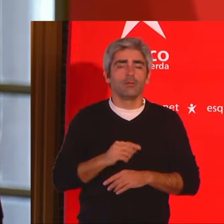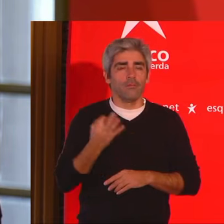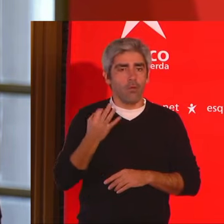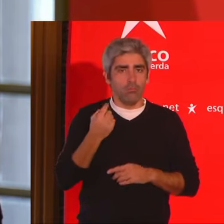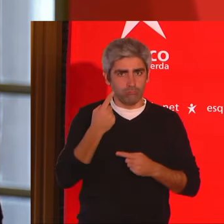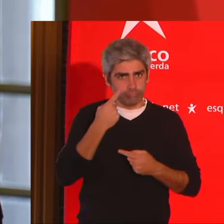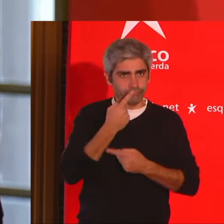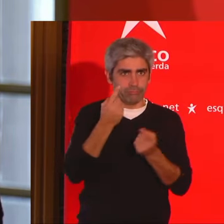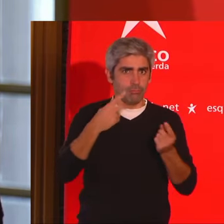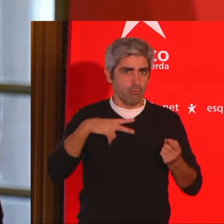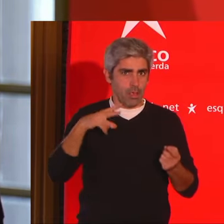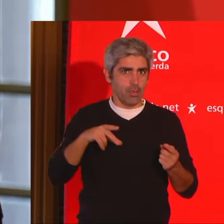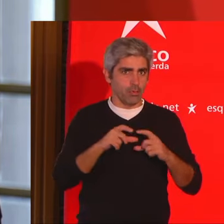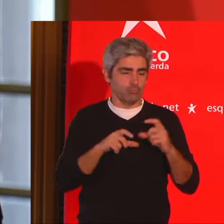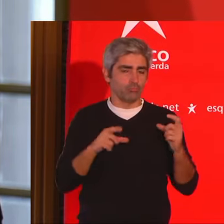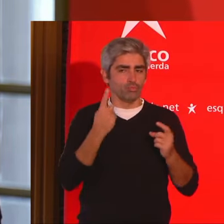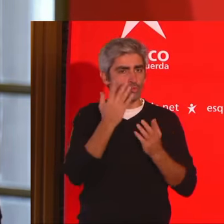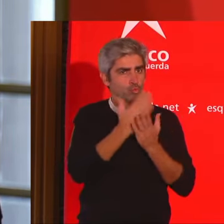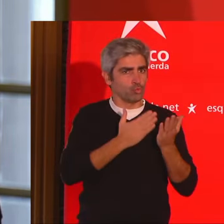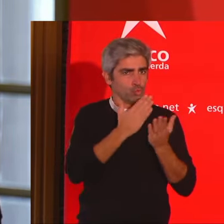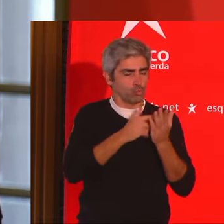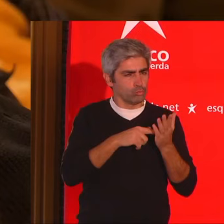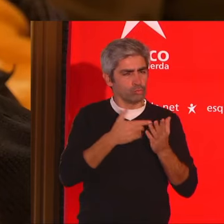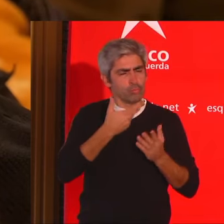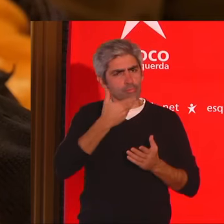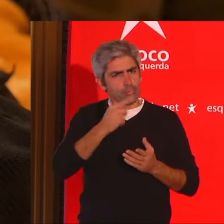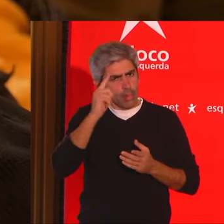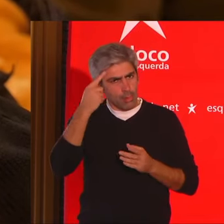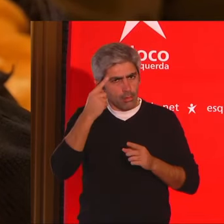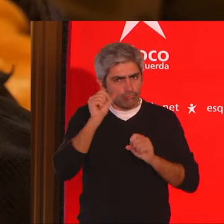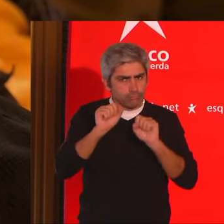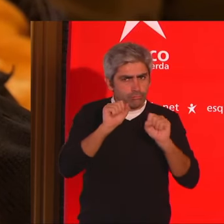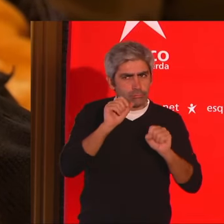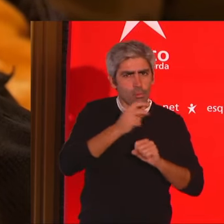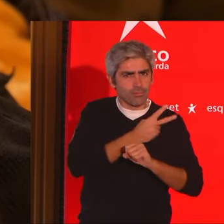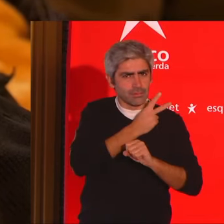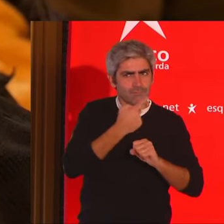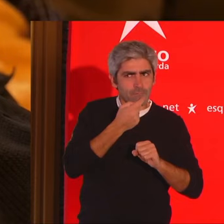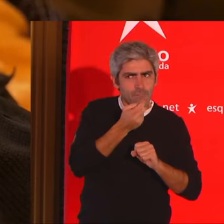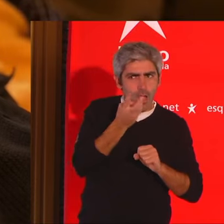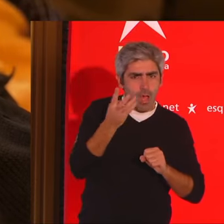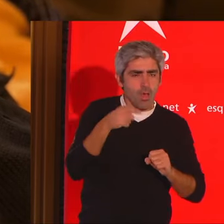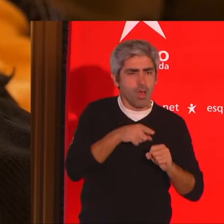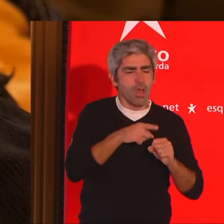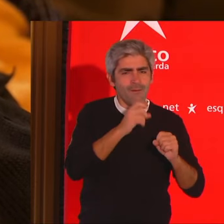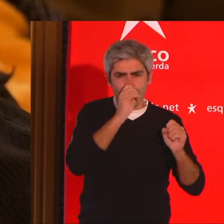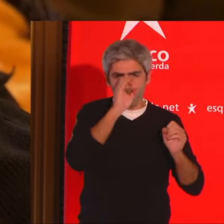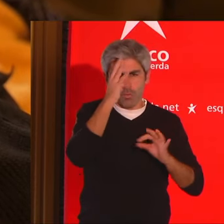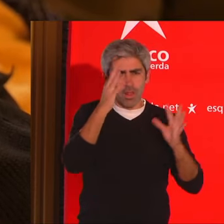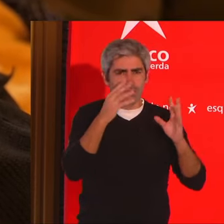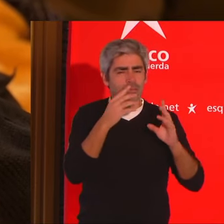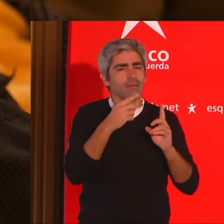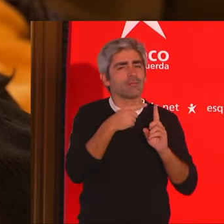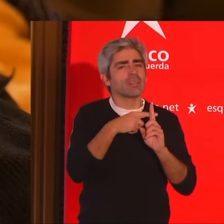comunicado ao país um estudo feito por peritos de várias universidades sobre a floresta